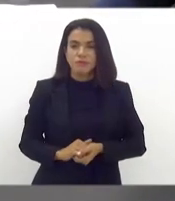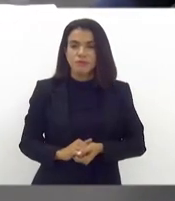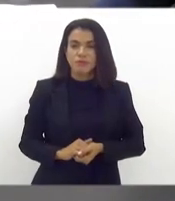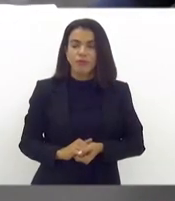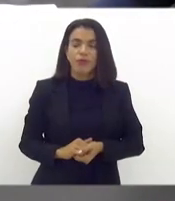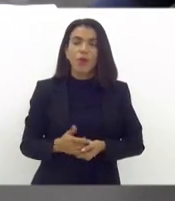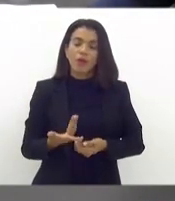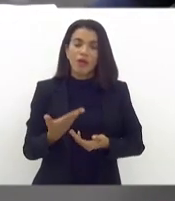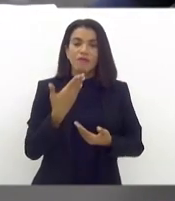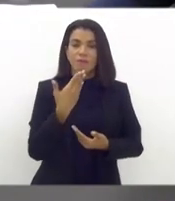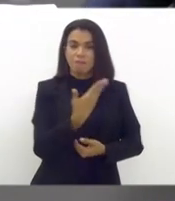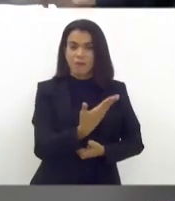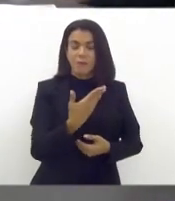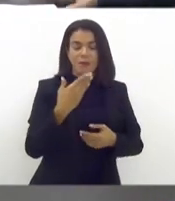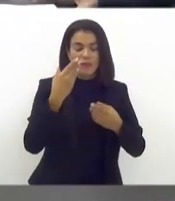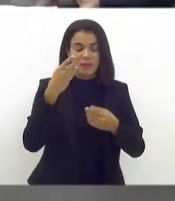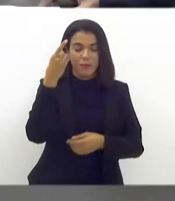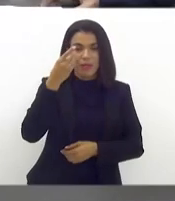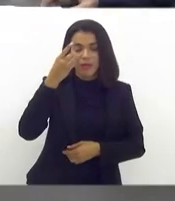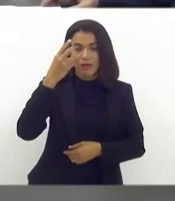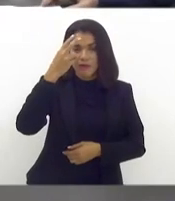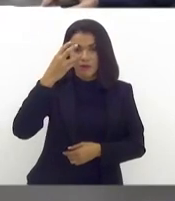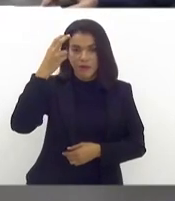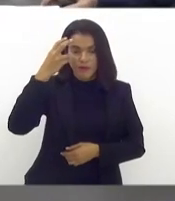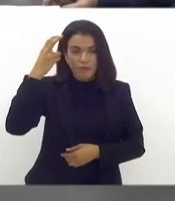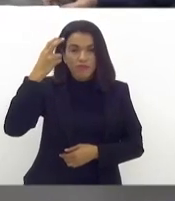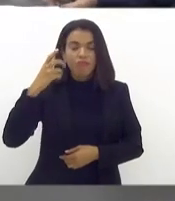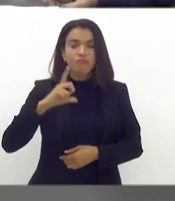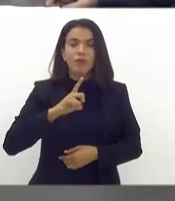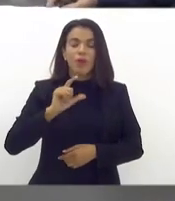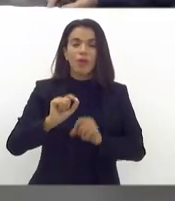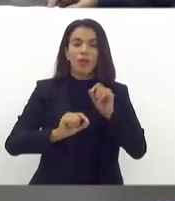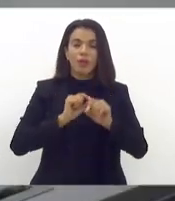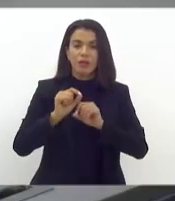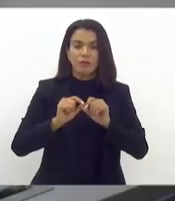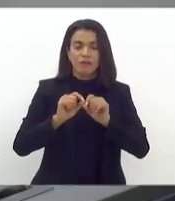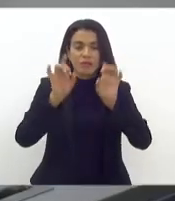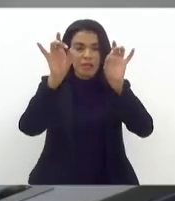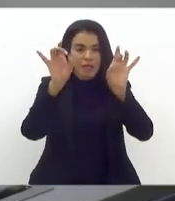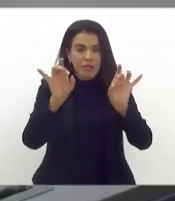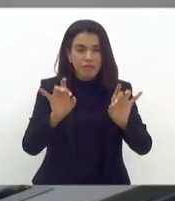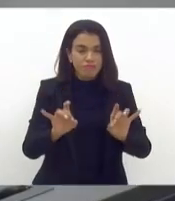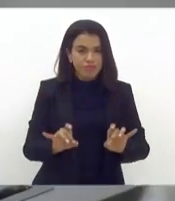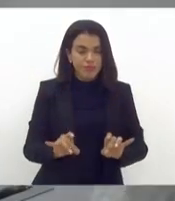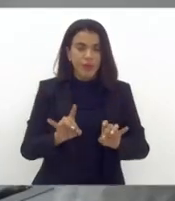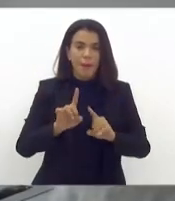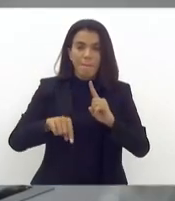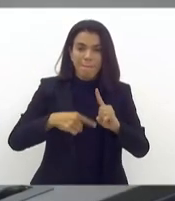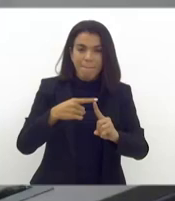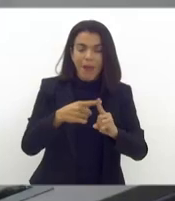Excelência, como estava com vista para o gabinete da deputada Verônica, a gente está naquela linha de fazer extraordinárias, junto às